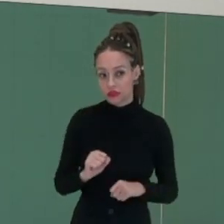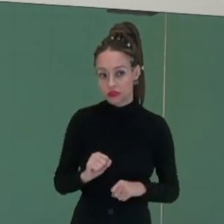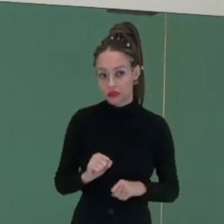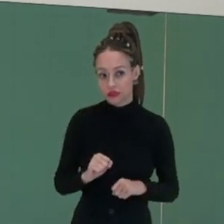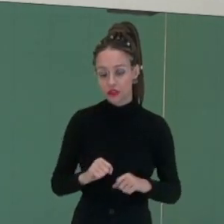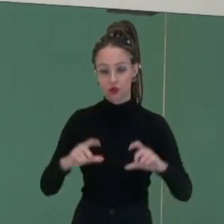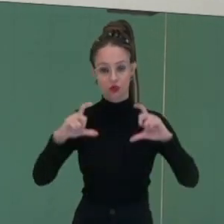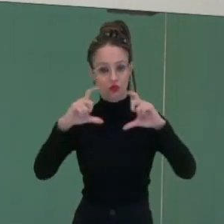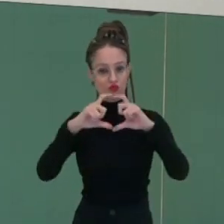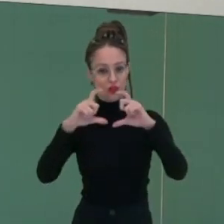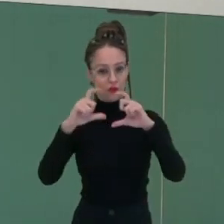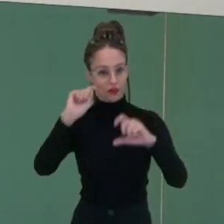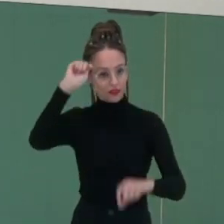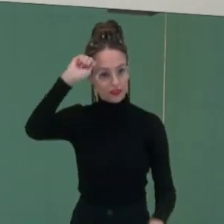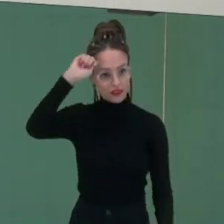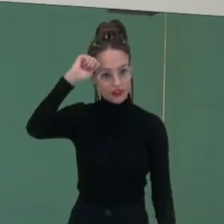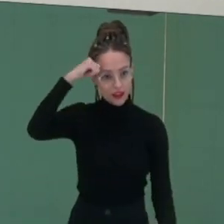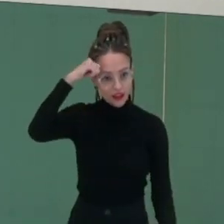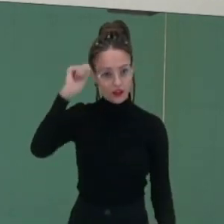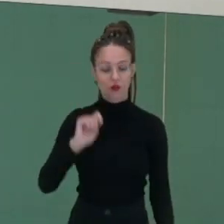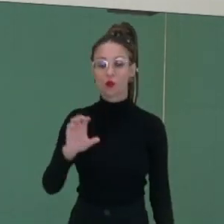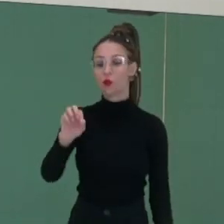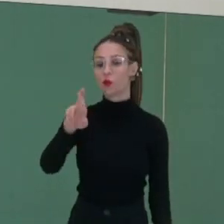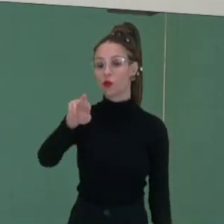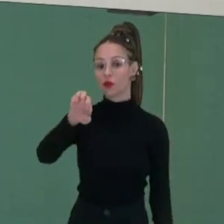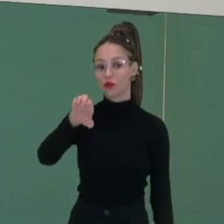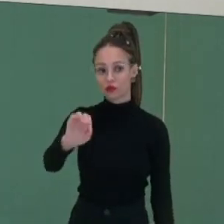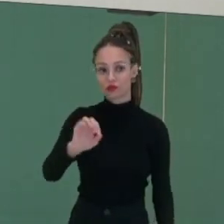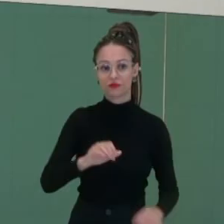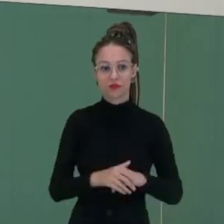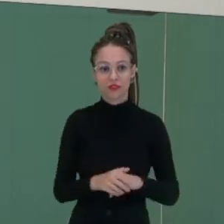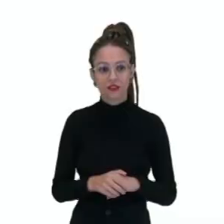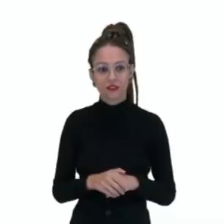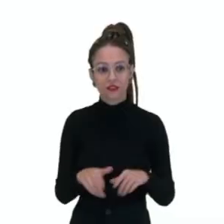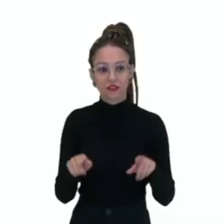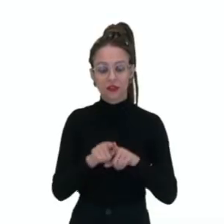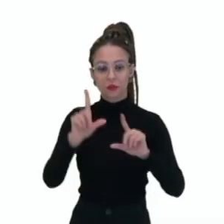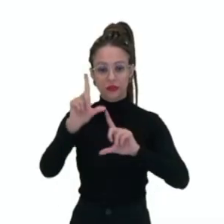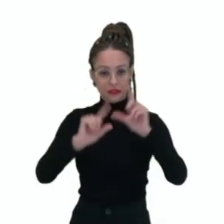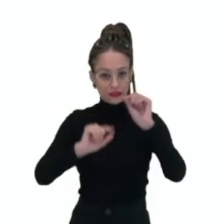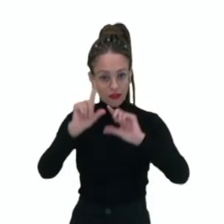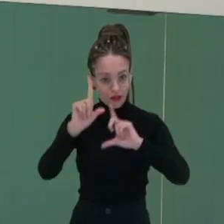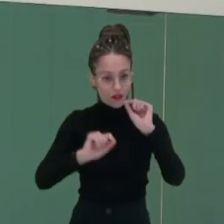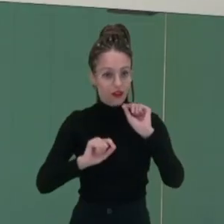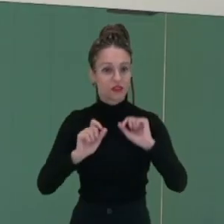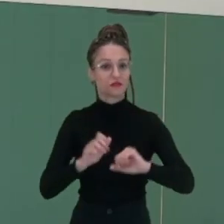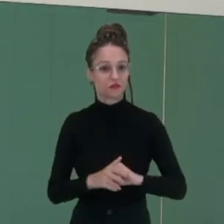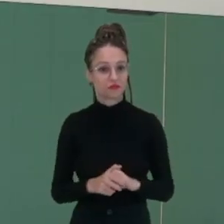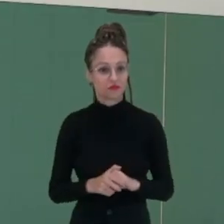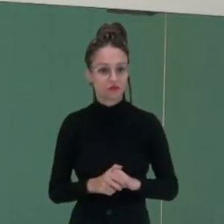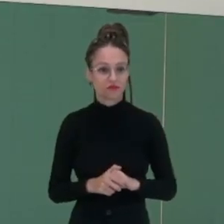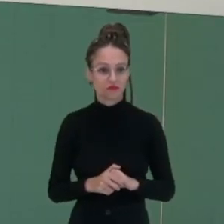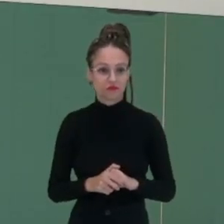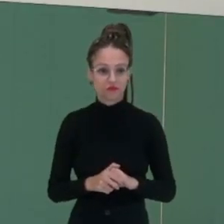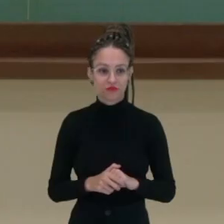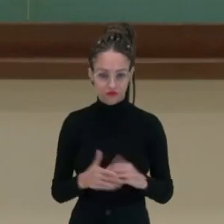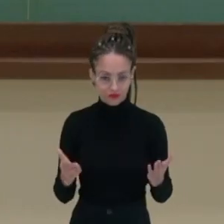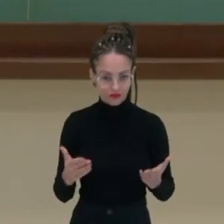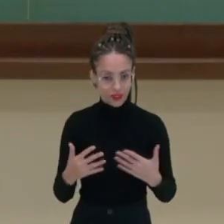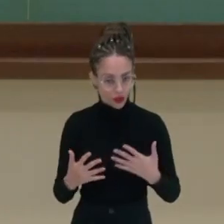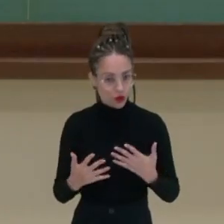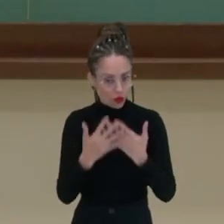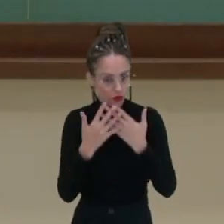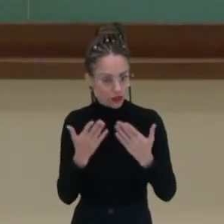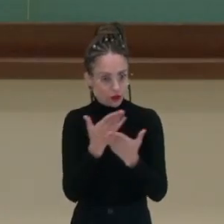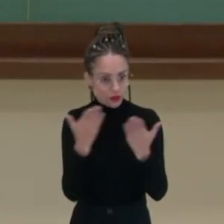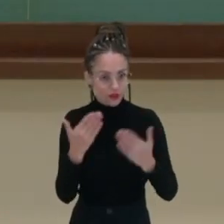Diamante Negro, o Oreo, o Five Star. Eu devo confessar para vocês